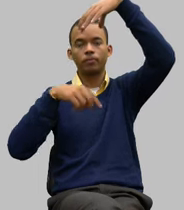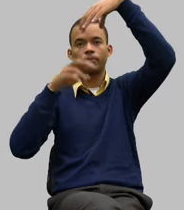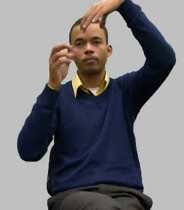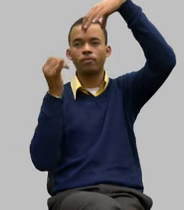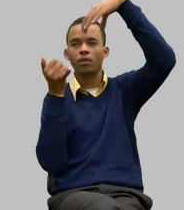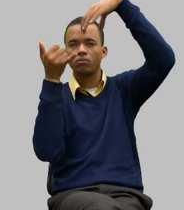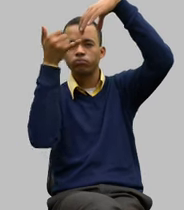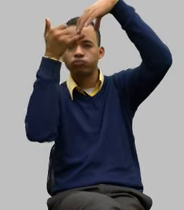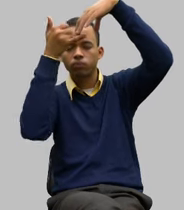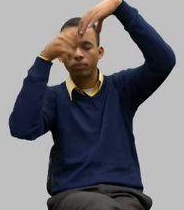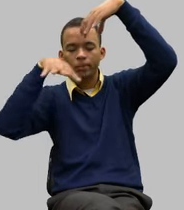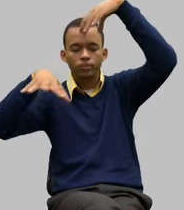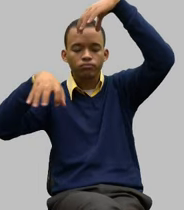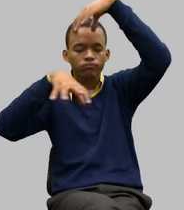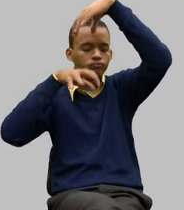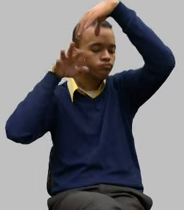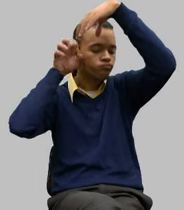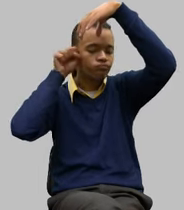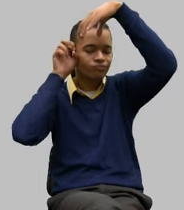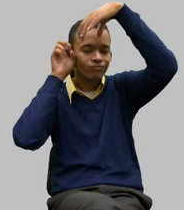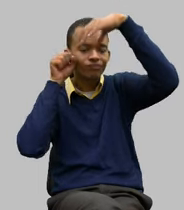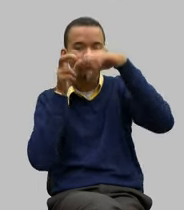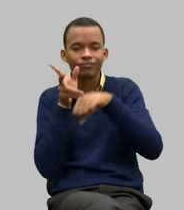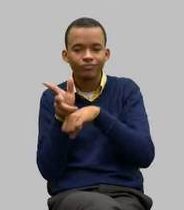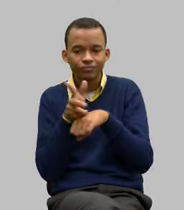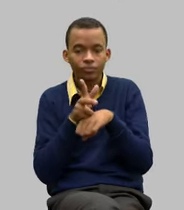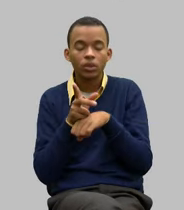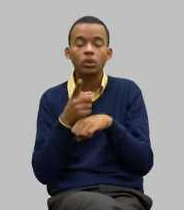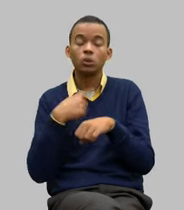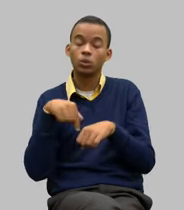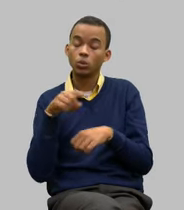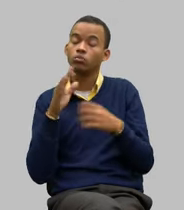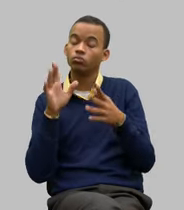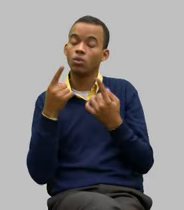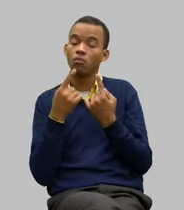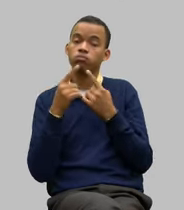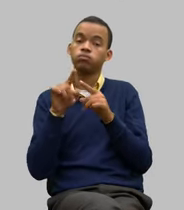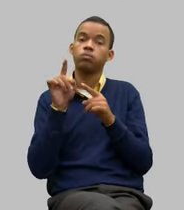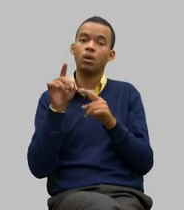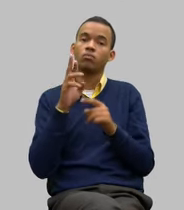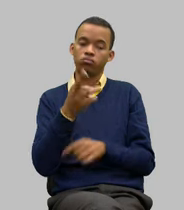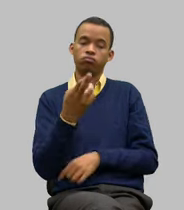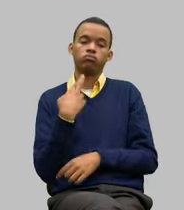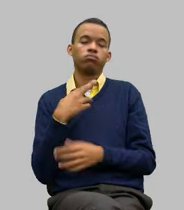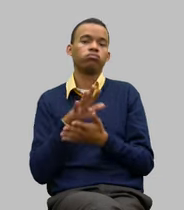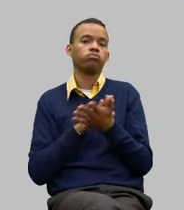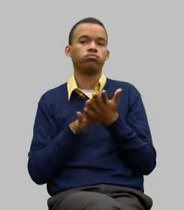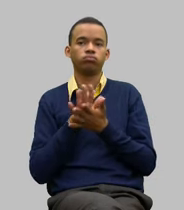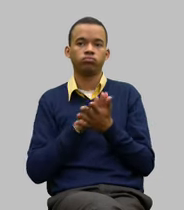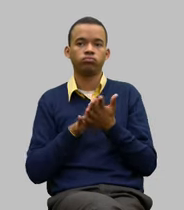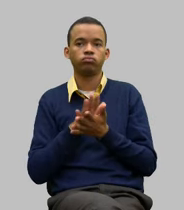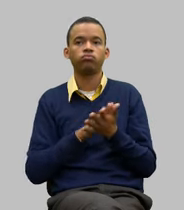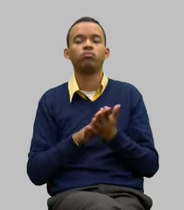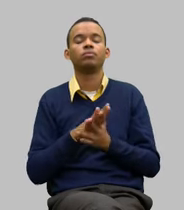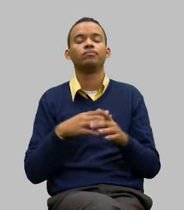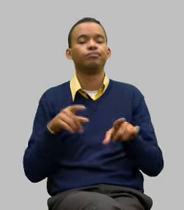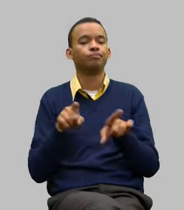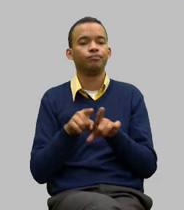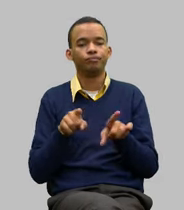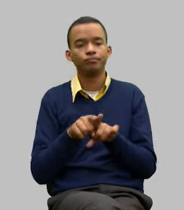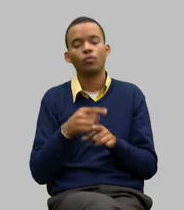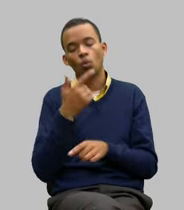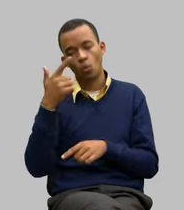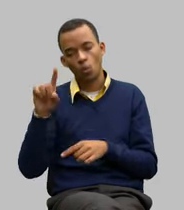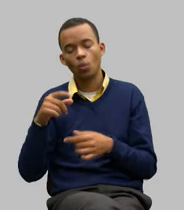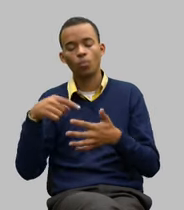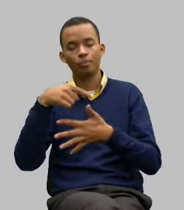a respeito denunciarmos o diretor geral e também na ouvidoria do estado e até agora Nenhuma medida foi tomada a respeito